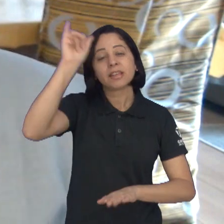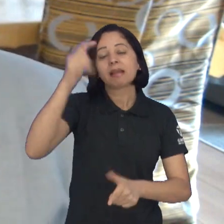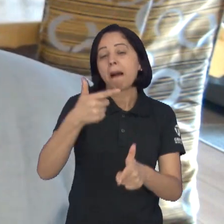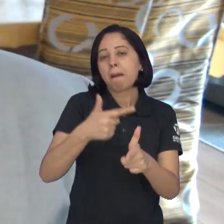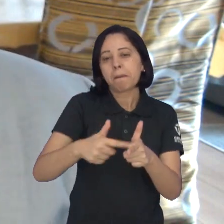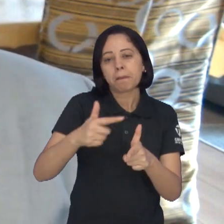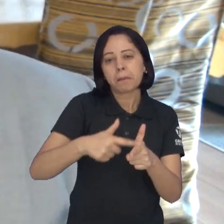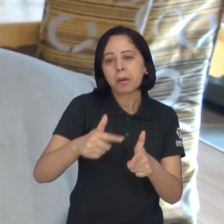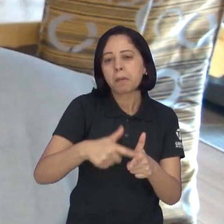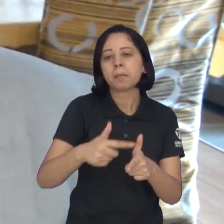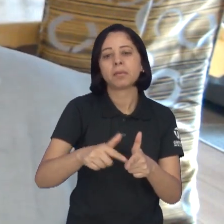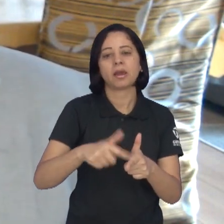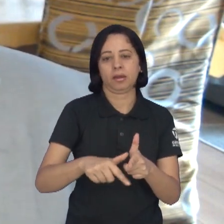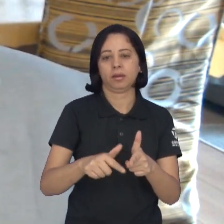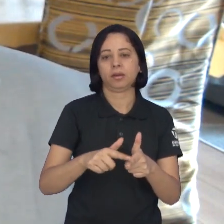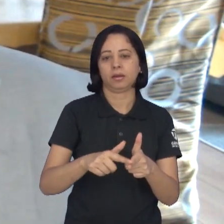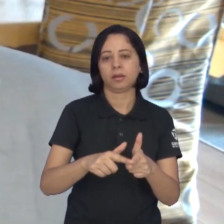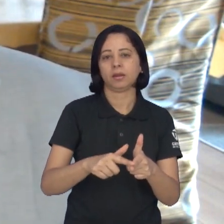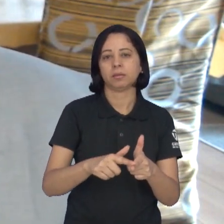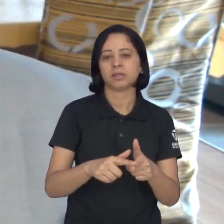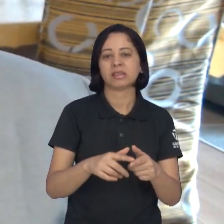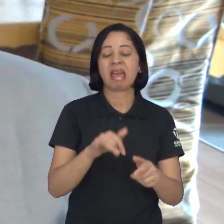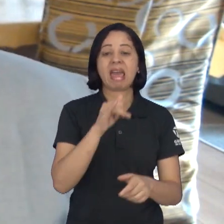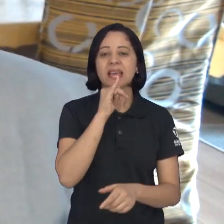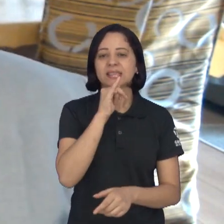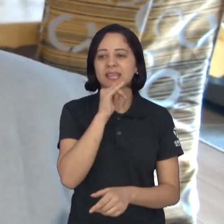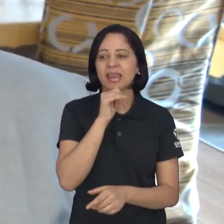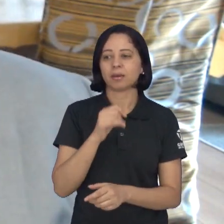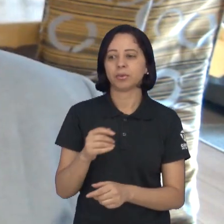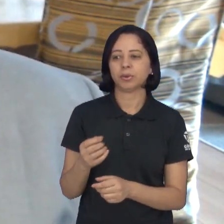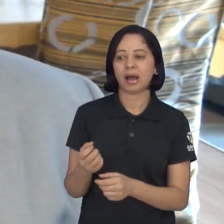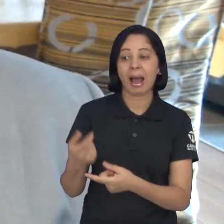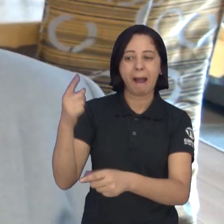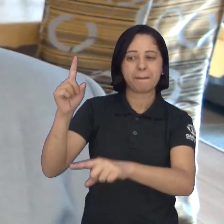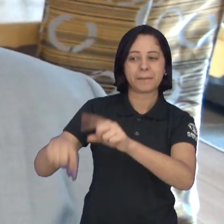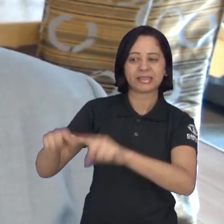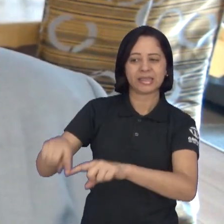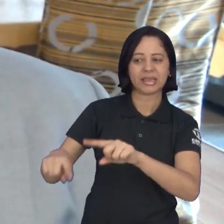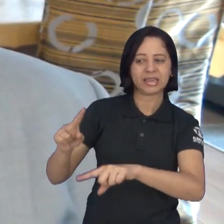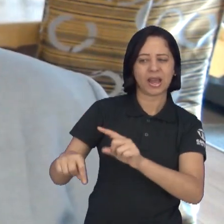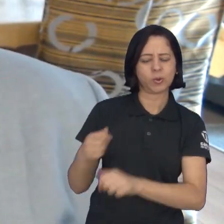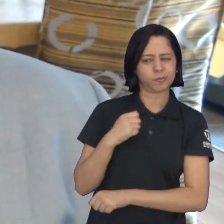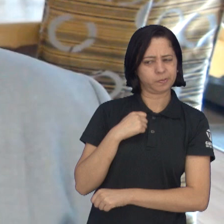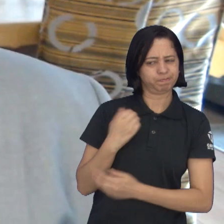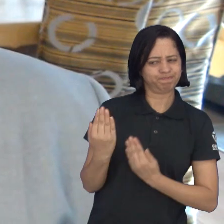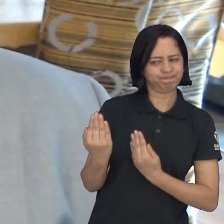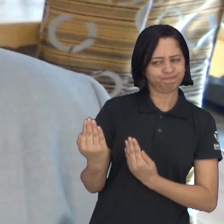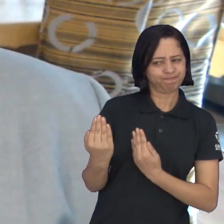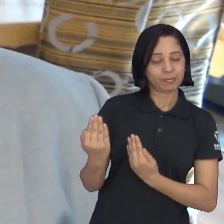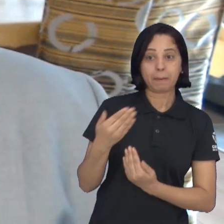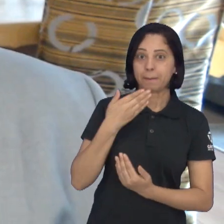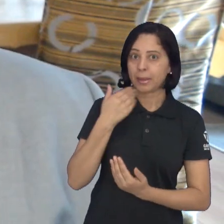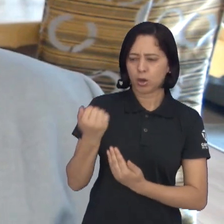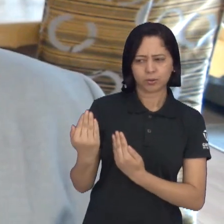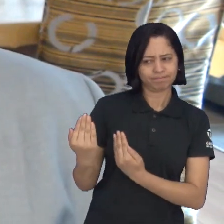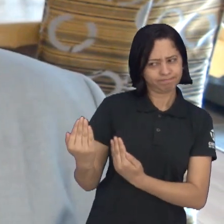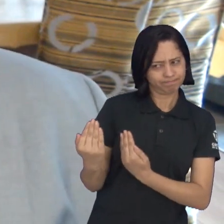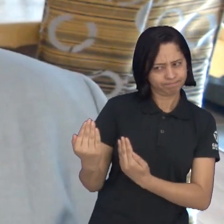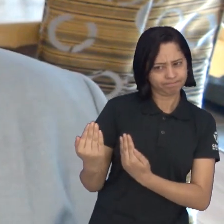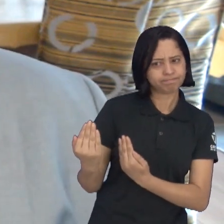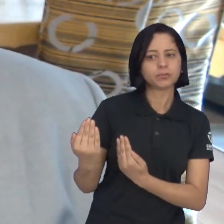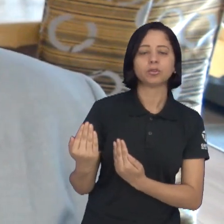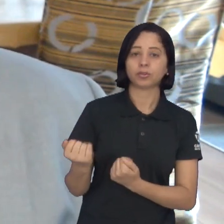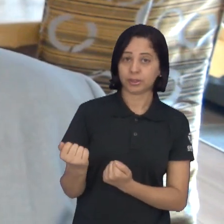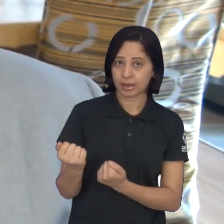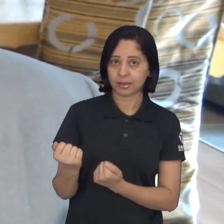problemas, serviços duvidosos, produtos diferentes, né, do que é oferecido. Então,